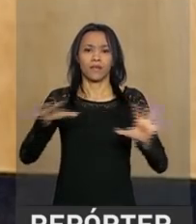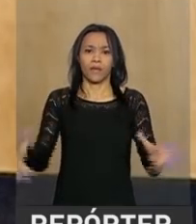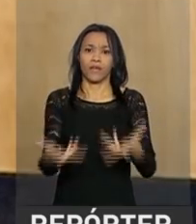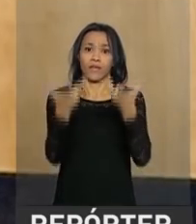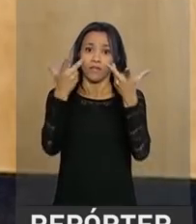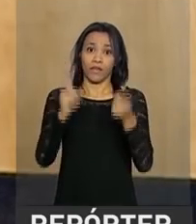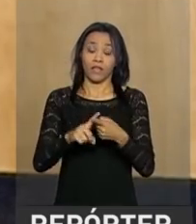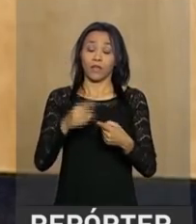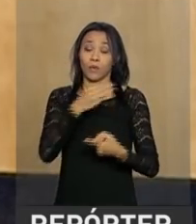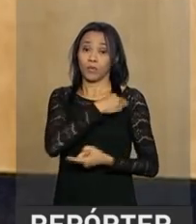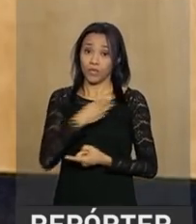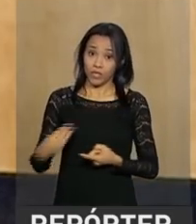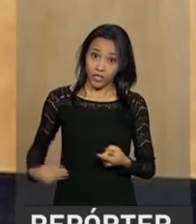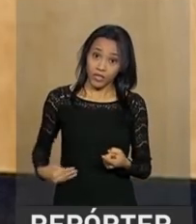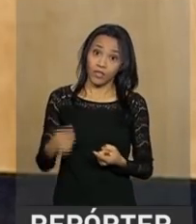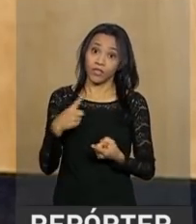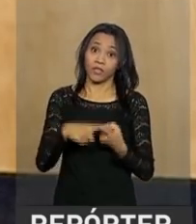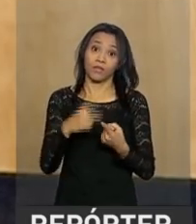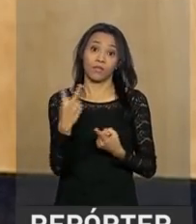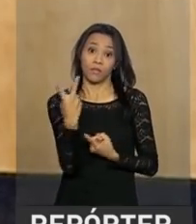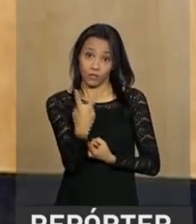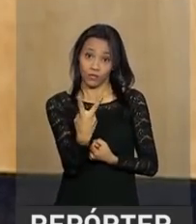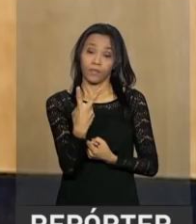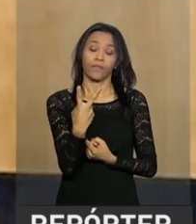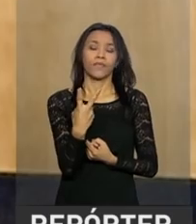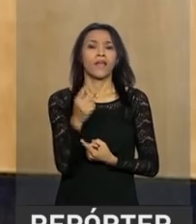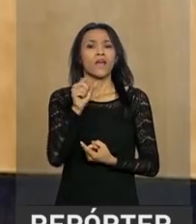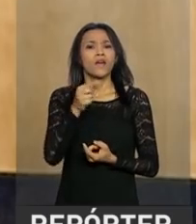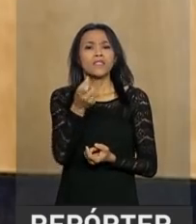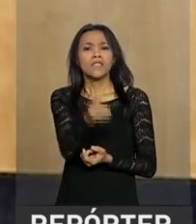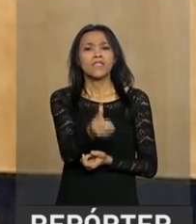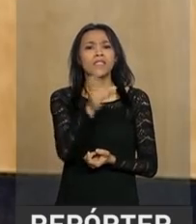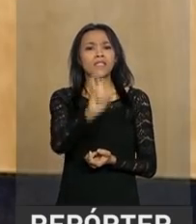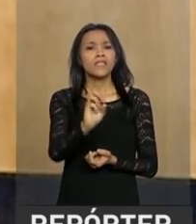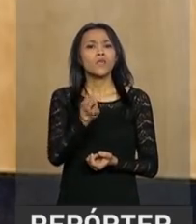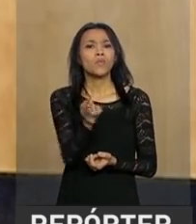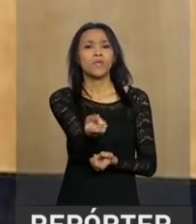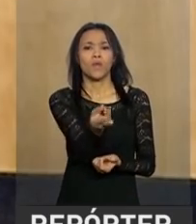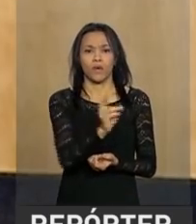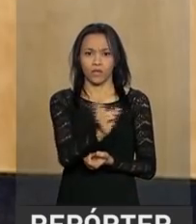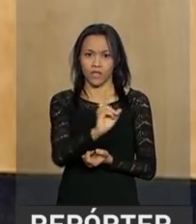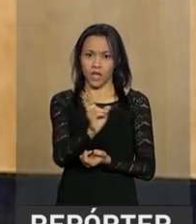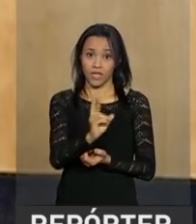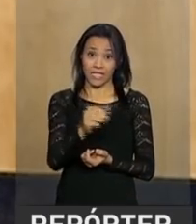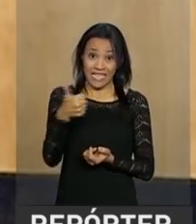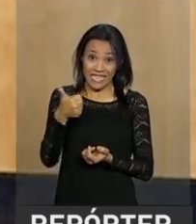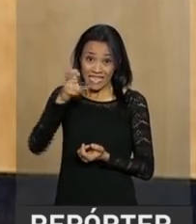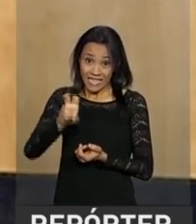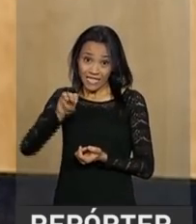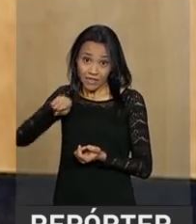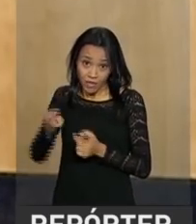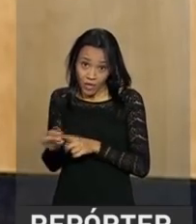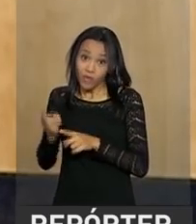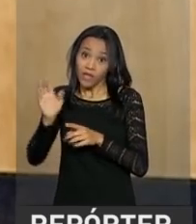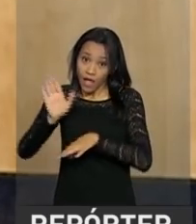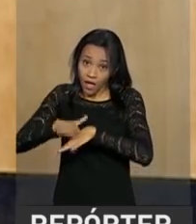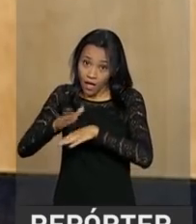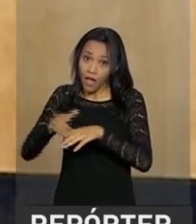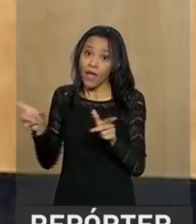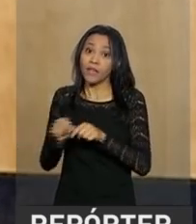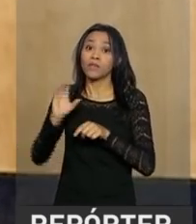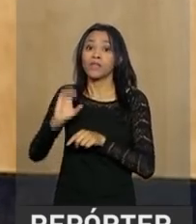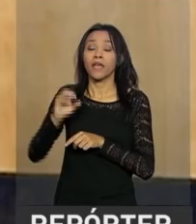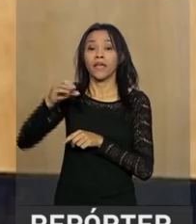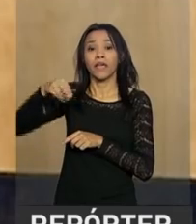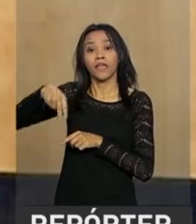Kassab e o ministro Ricardo Barros. Desse valor de 65 milhões de reais, 15 milhões vêm do CNPq,